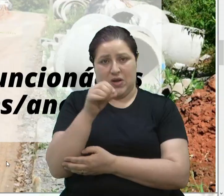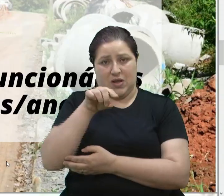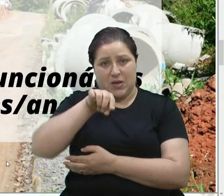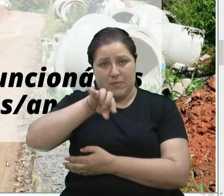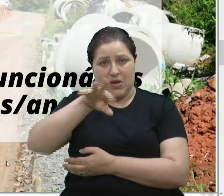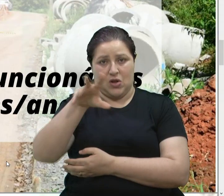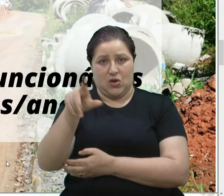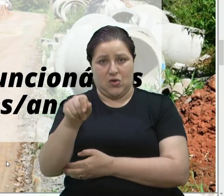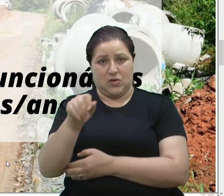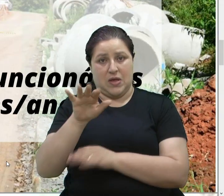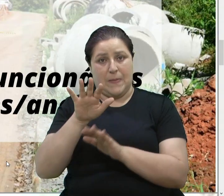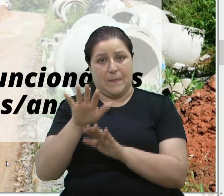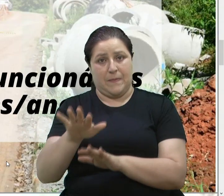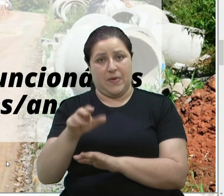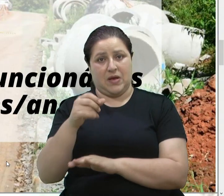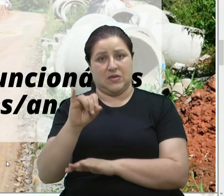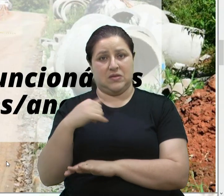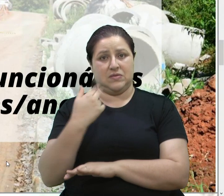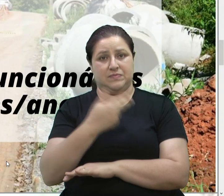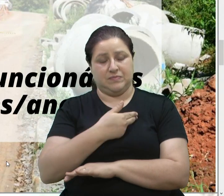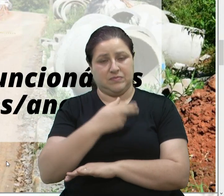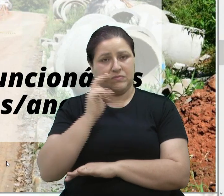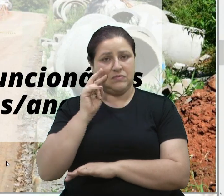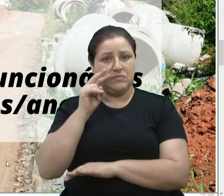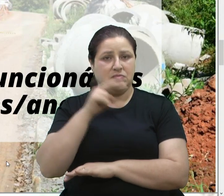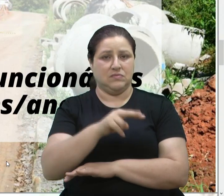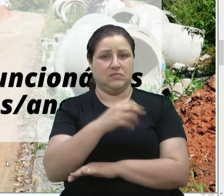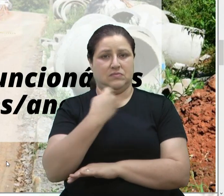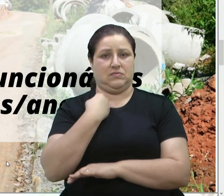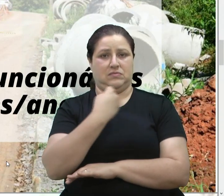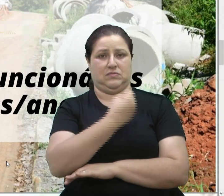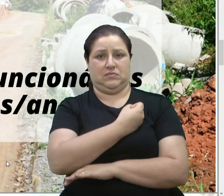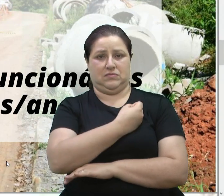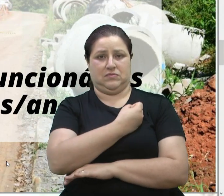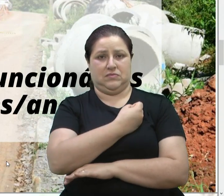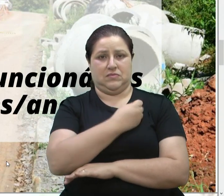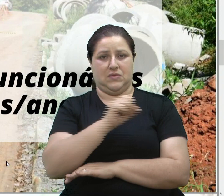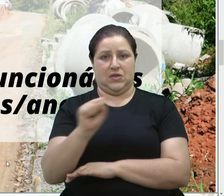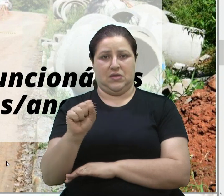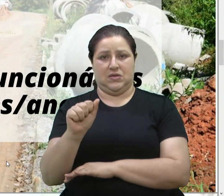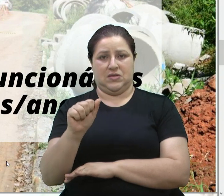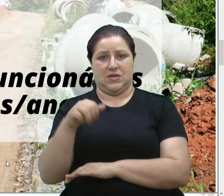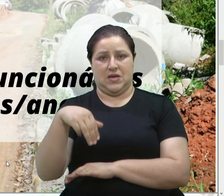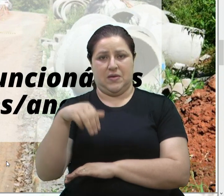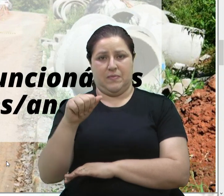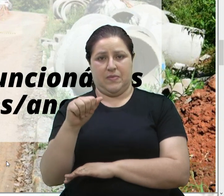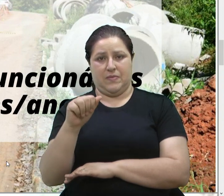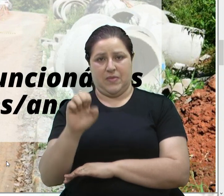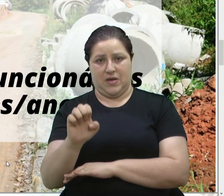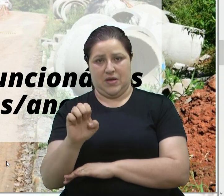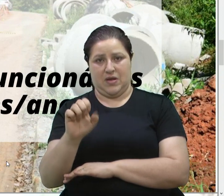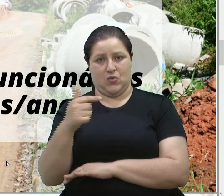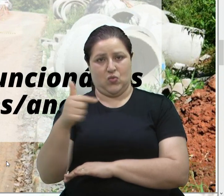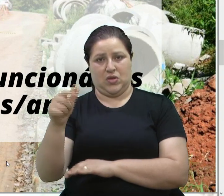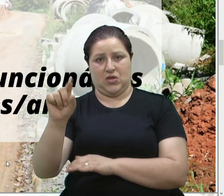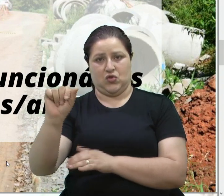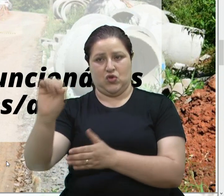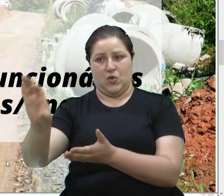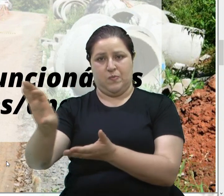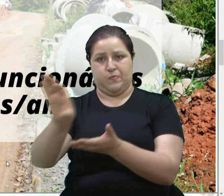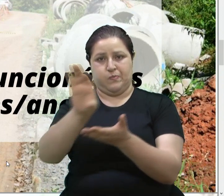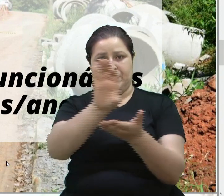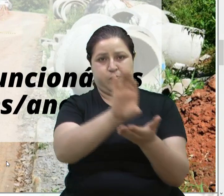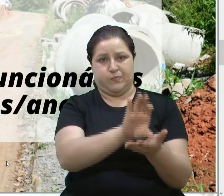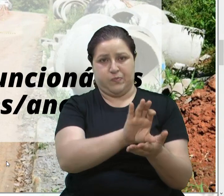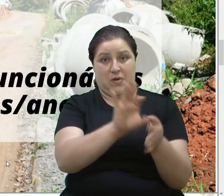Mas, se a gente der uma olhada nos números, o SAMAI não repassa o valor correto